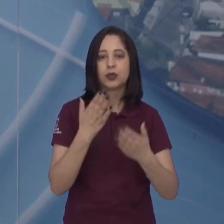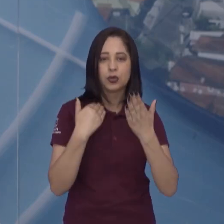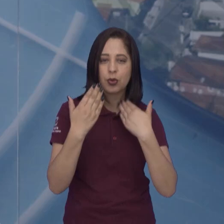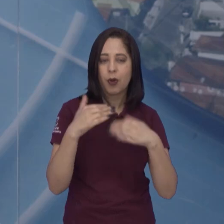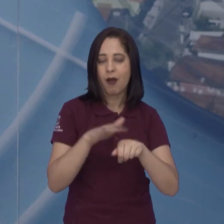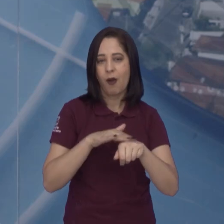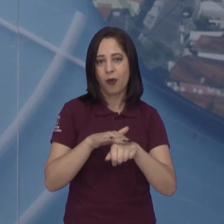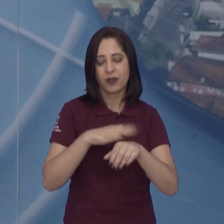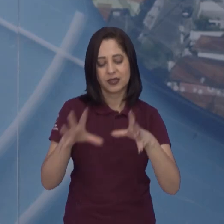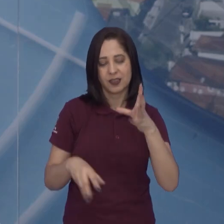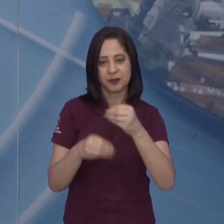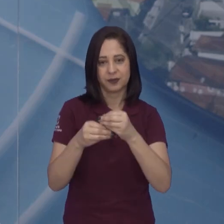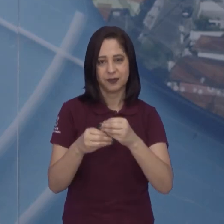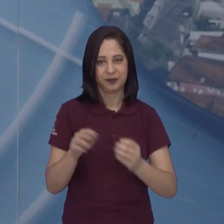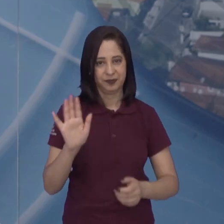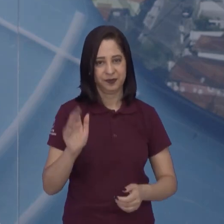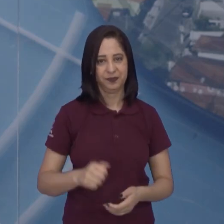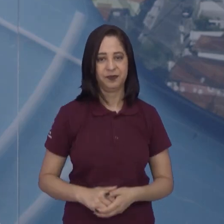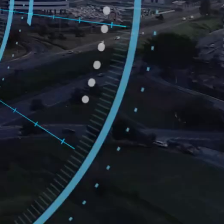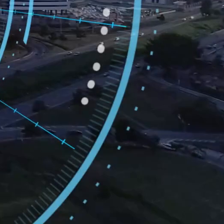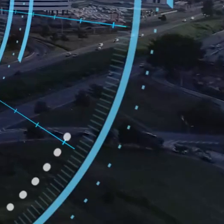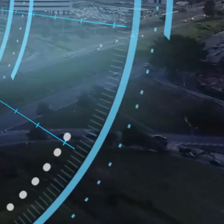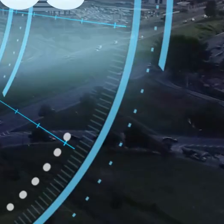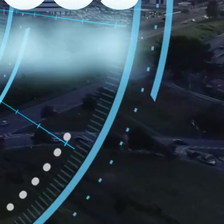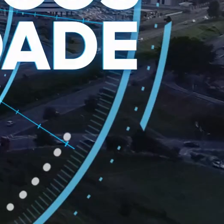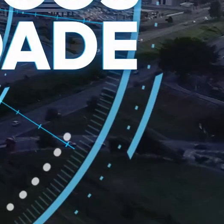concluir esse bate-papo de hoje. Até já!